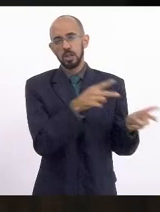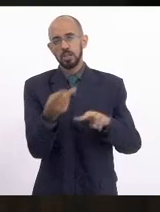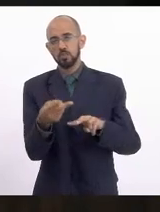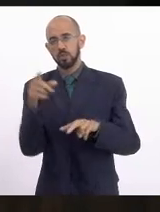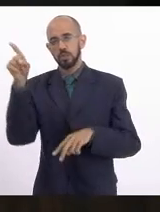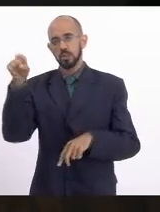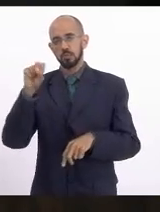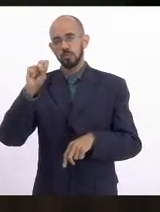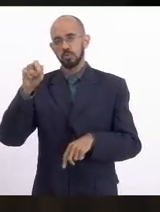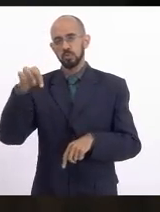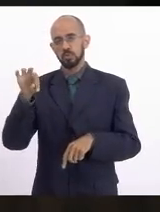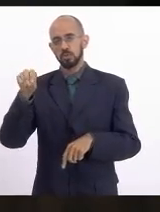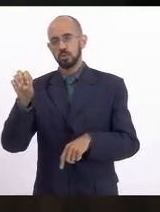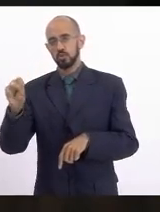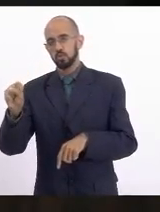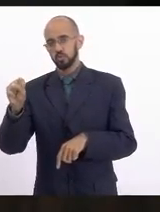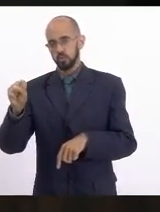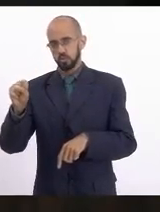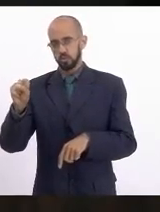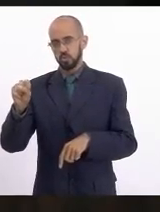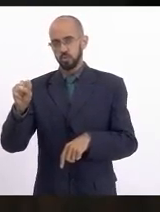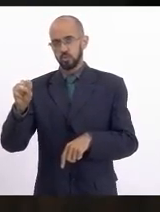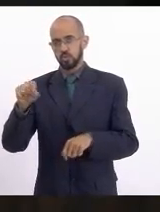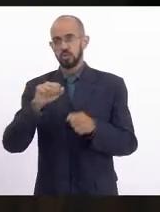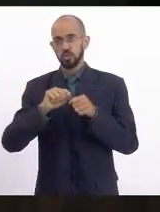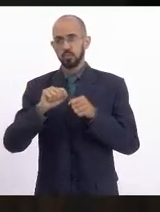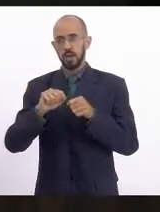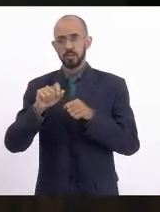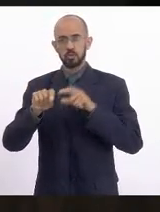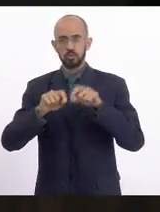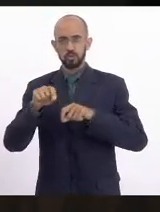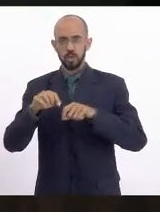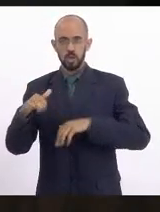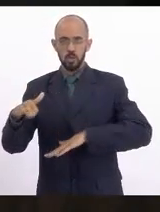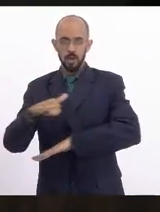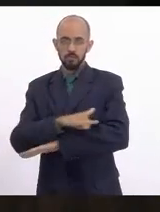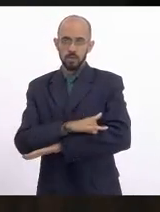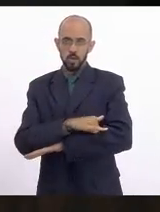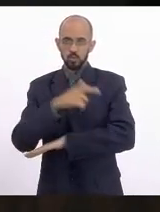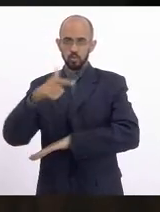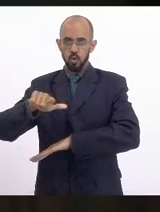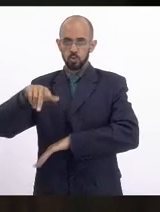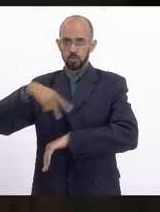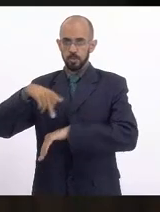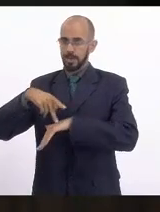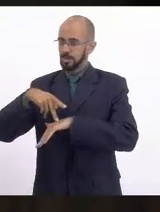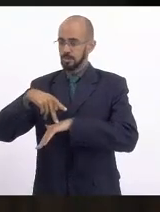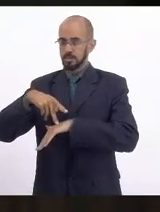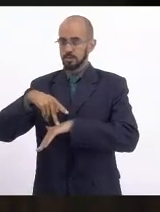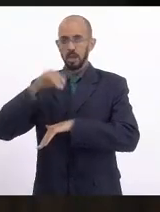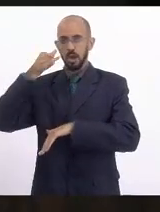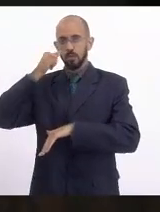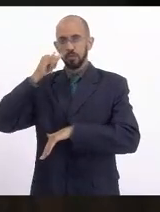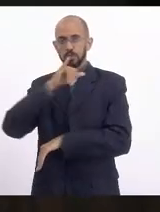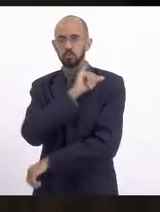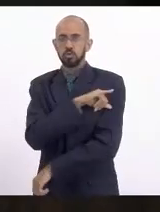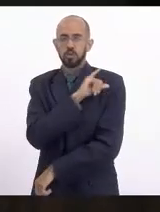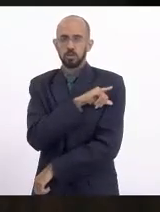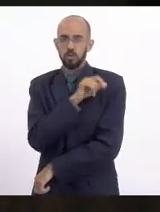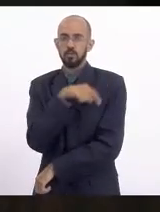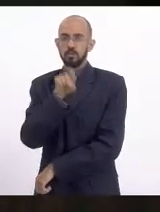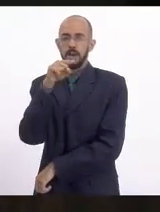de novo um avião internacional não vai causar mais no estado do Rio de Janeiro vai lá para São Paulo